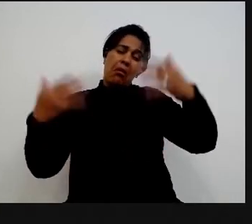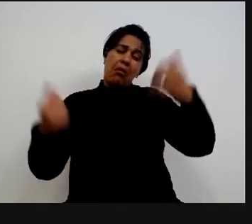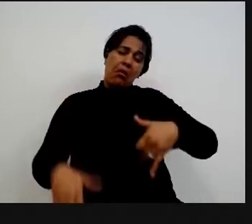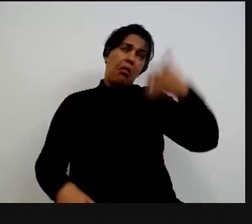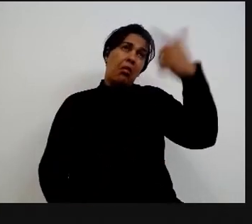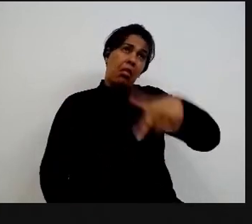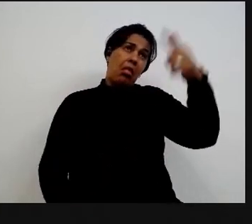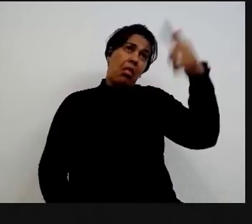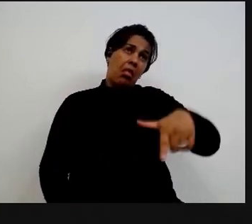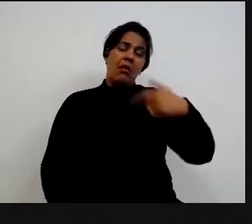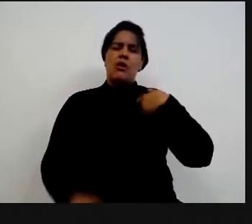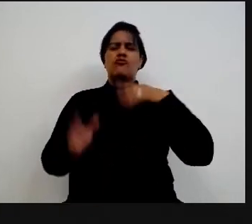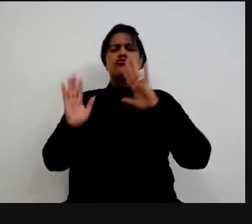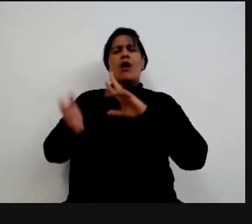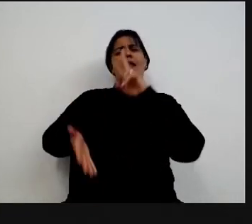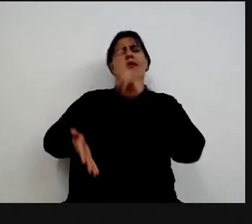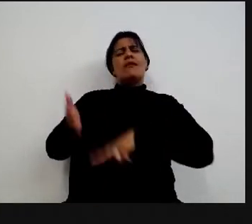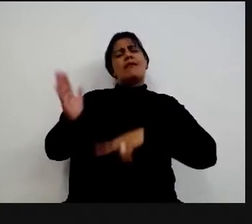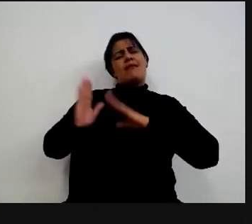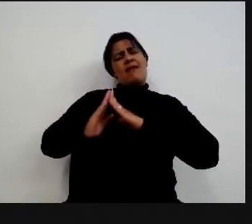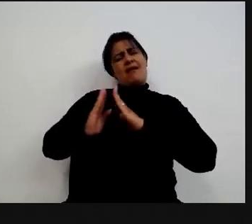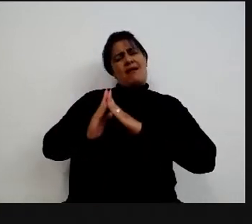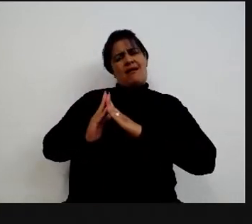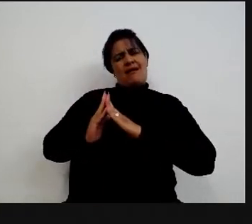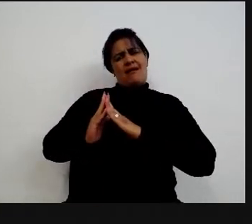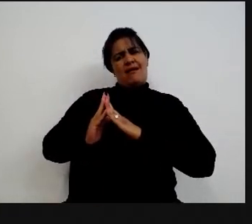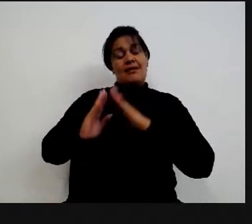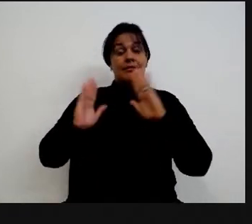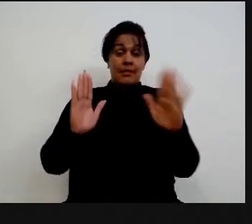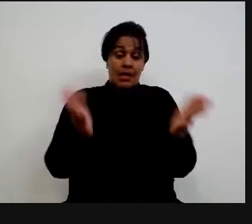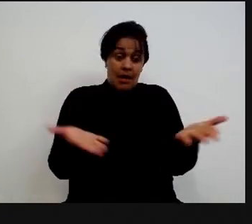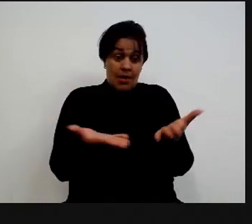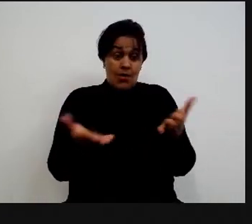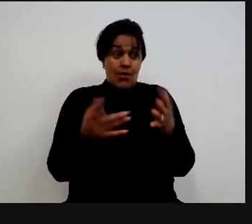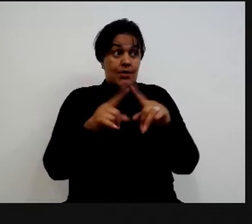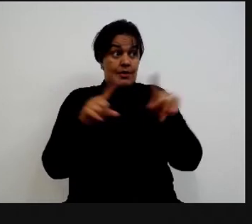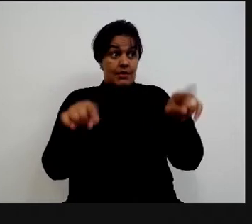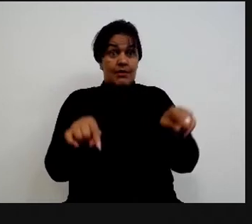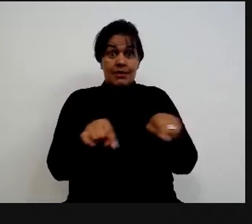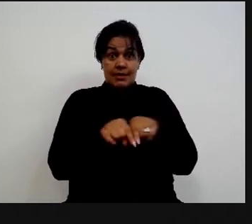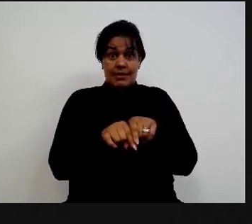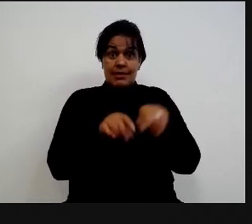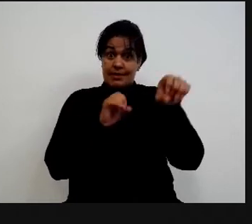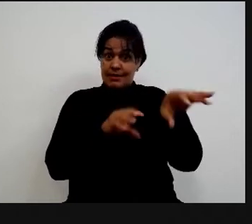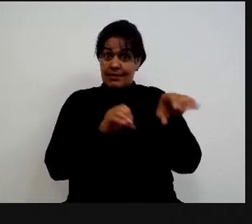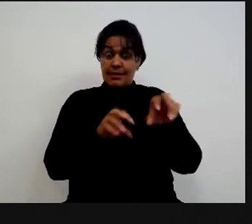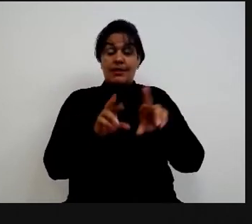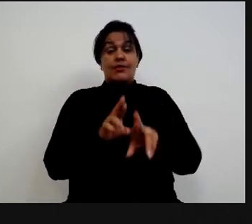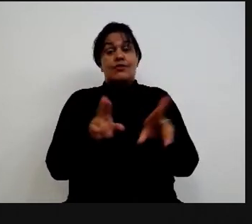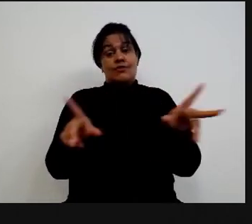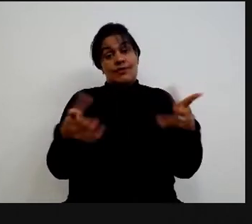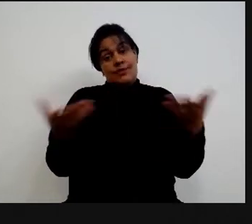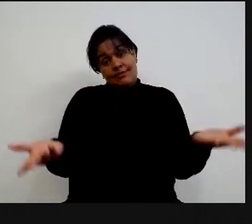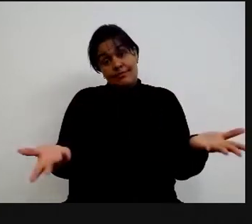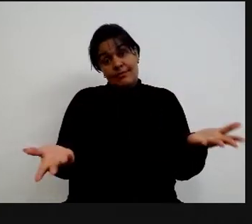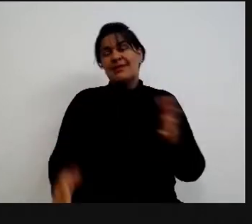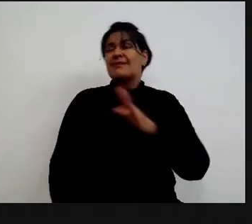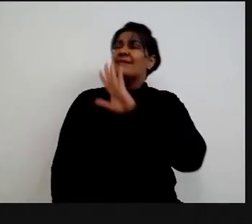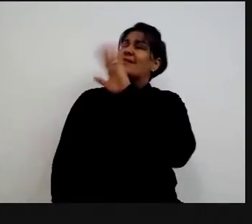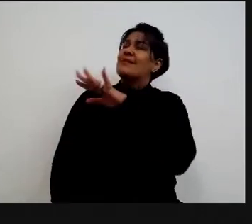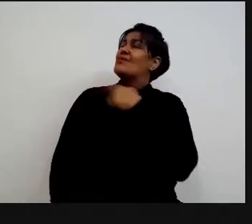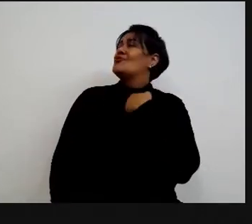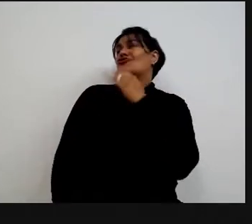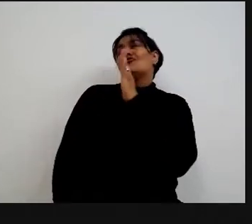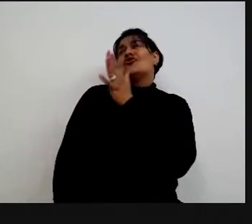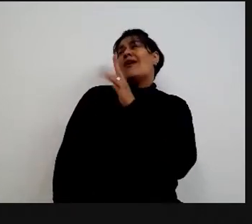gente já tinha lido em casa, não era assim? Hoje, se você fizer em sala de aula, assim, é completamente antiquado. Professor, eu já li